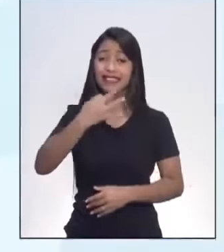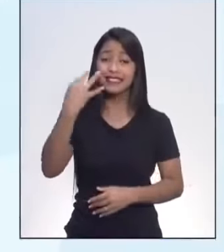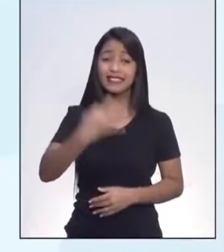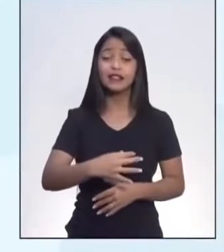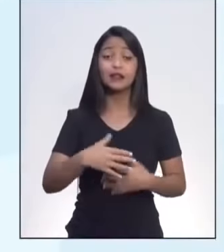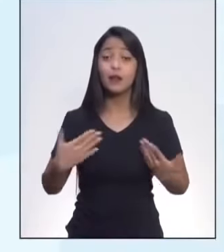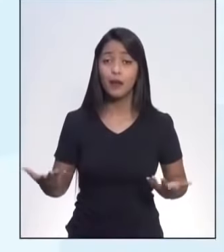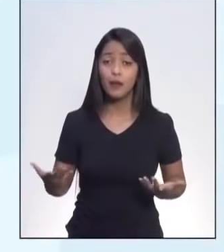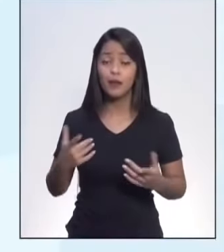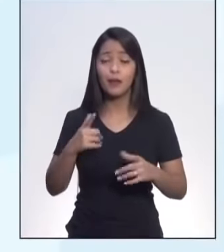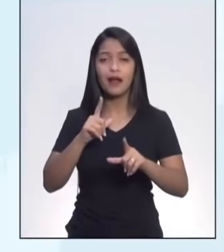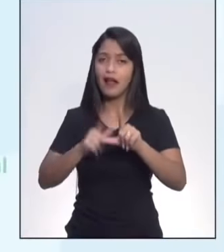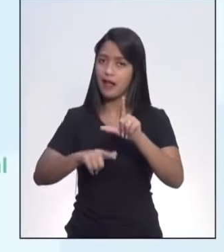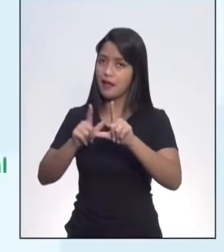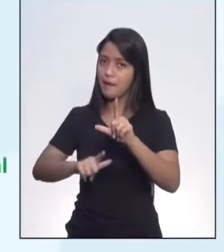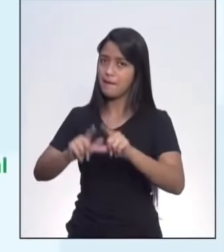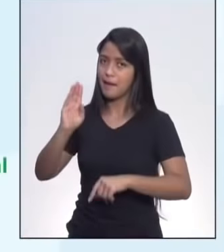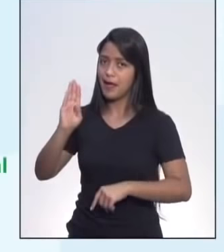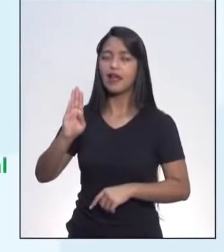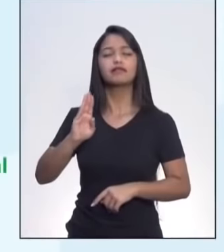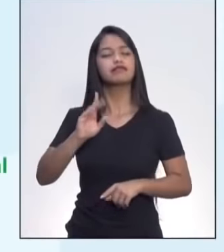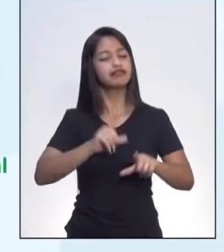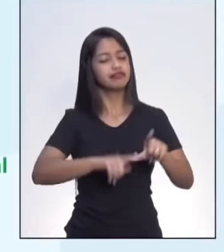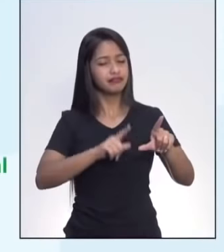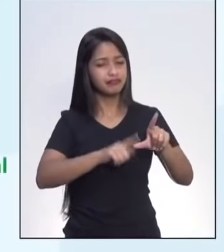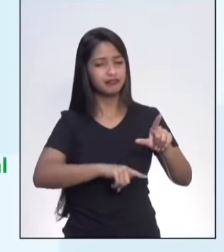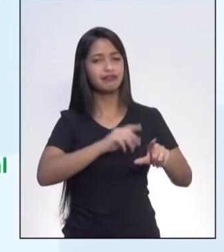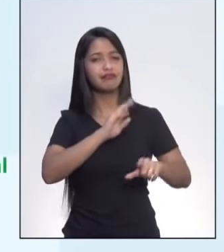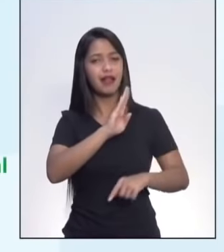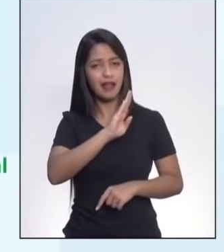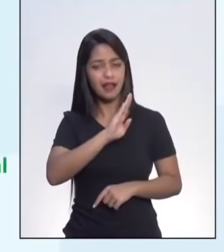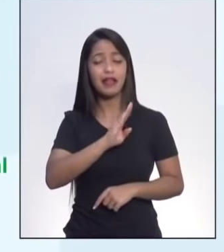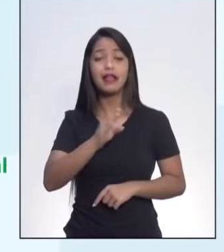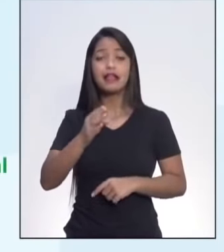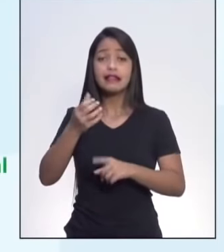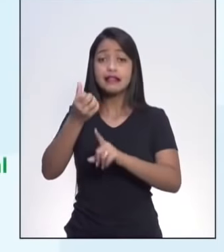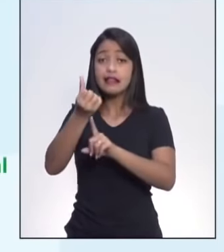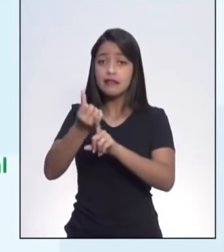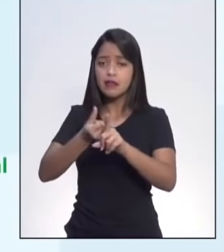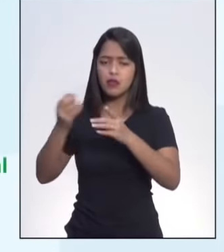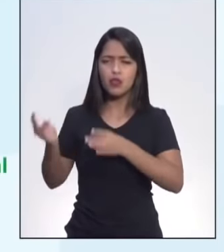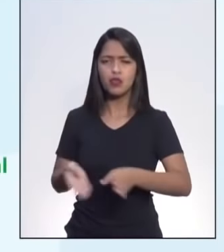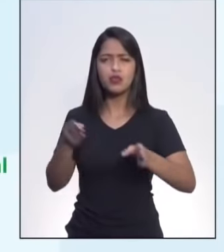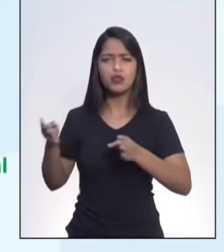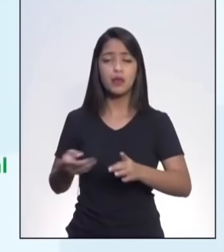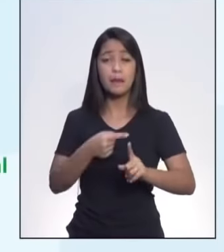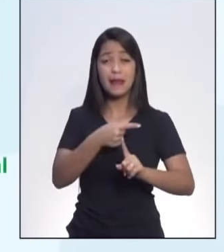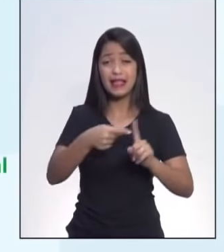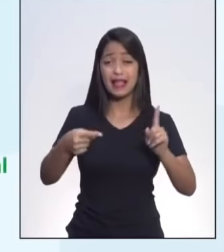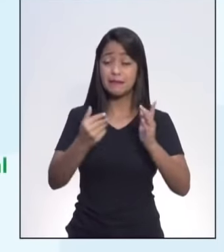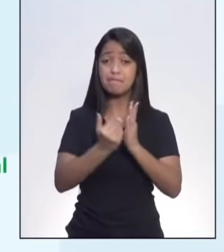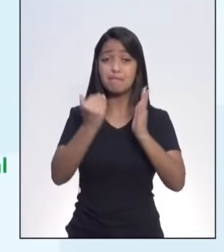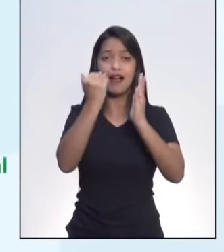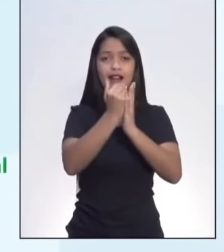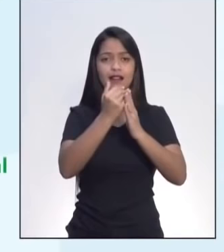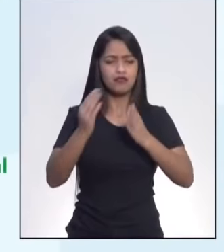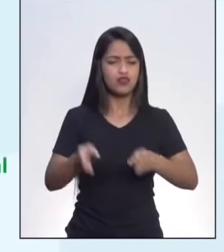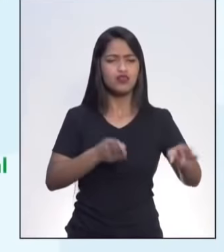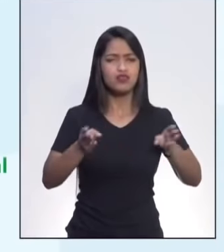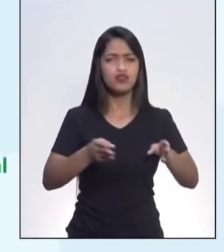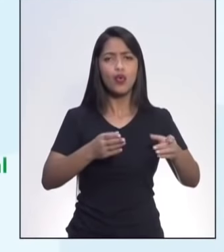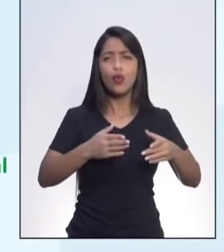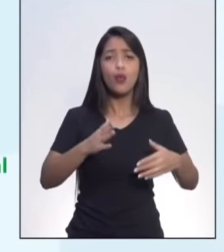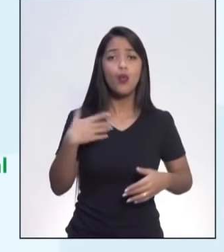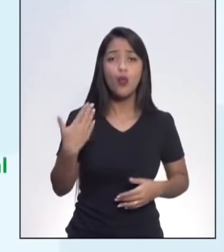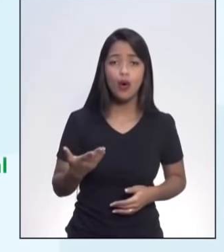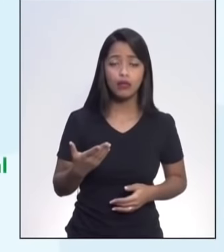letra B. Mais da metade da produção semestral deu-se nesse período, ou seja, nesse trimestre.